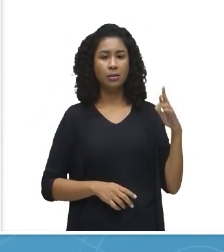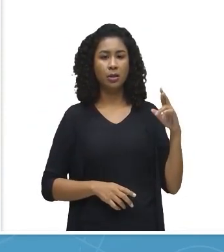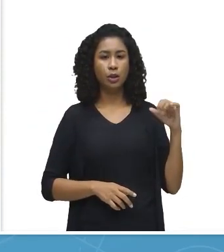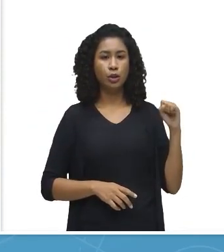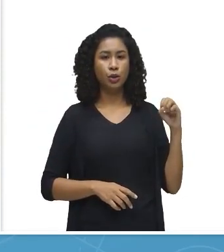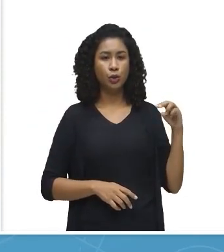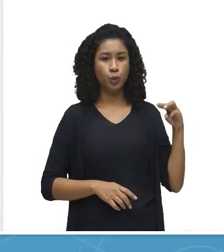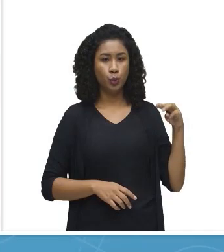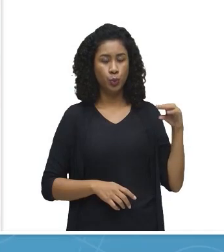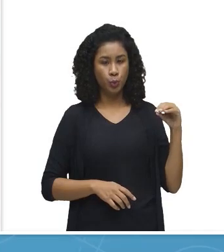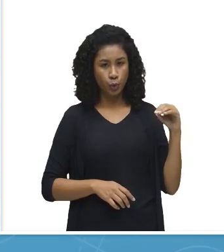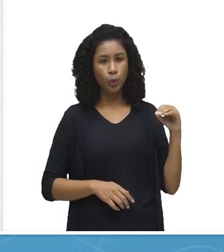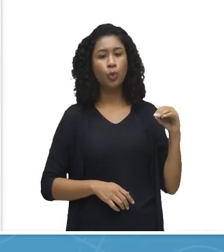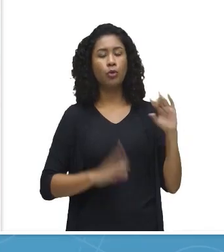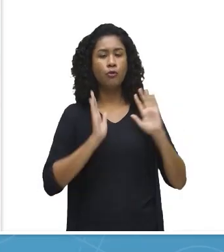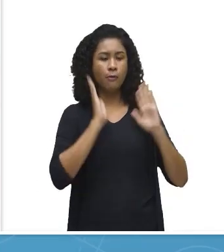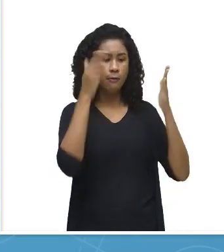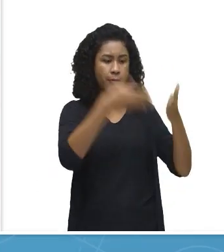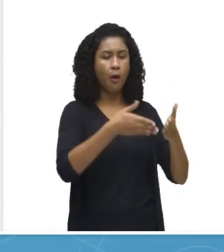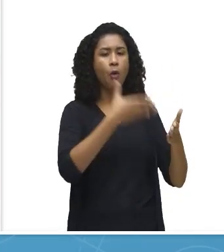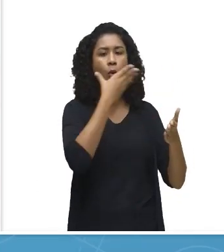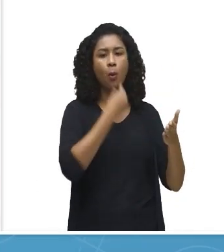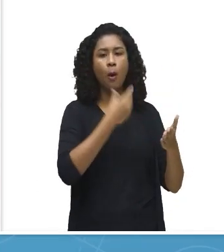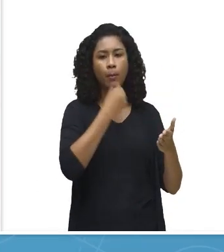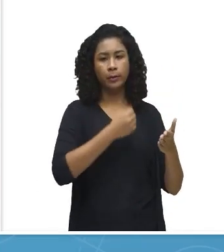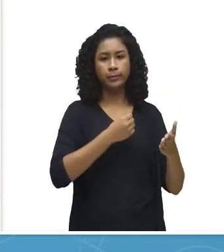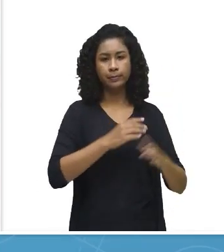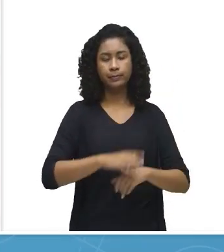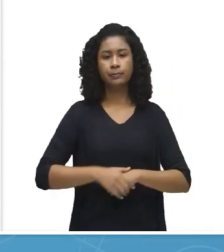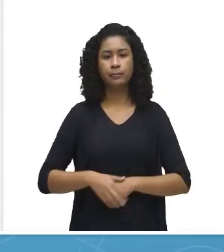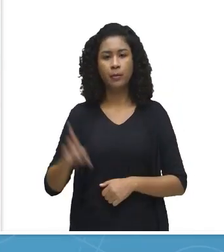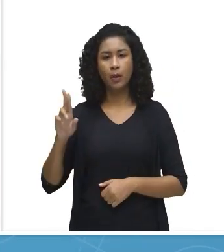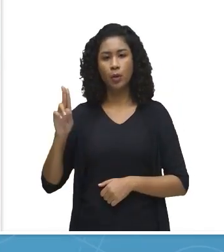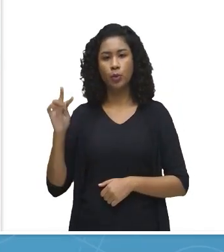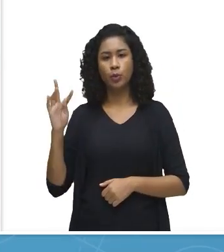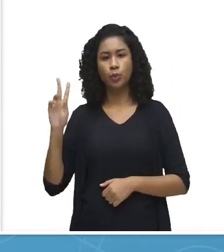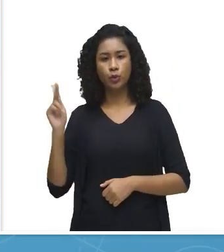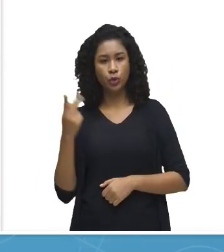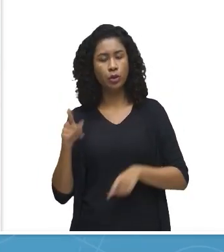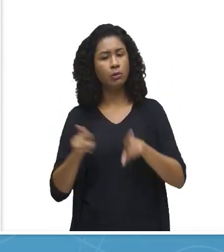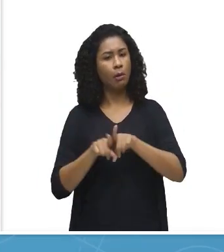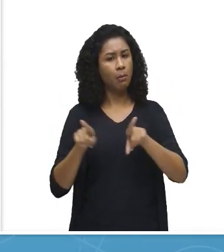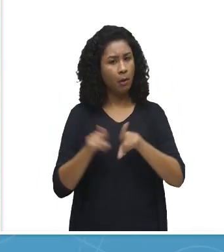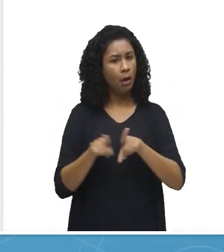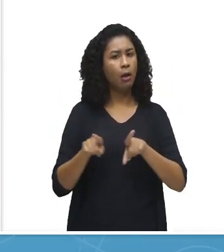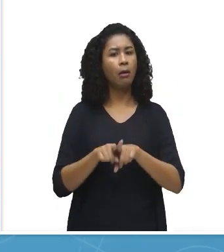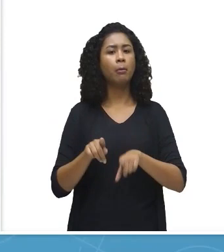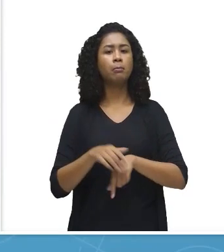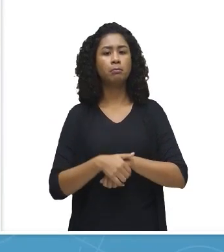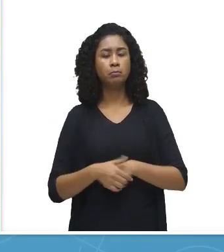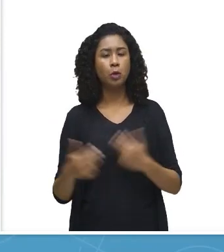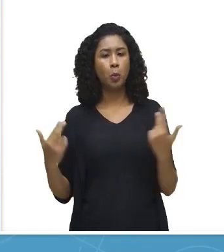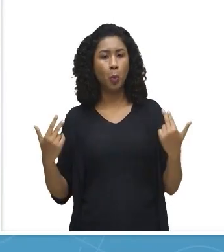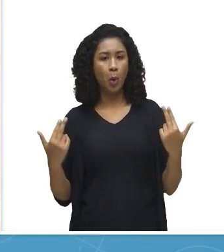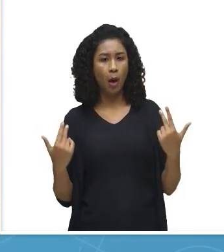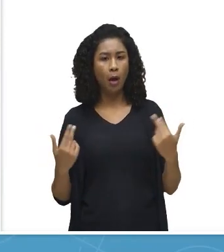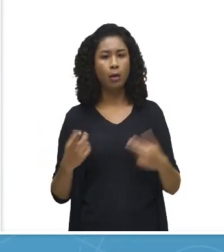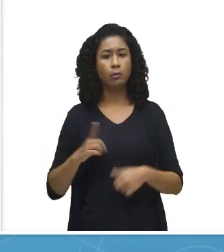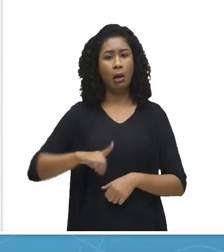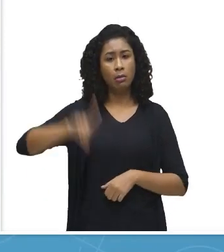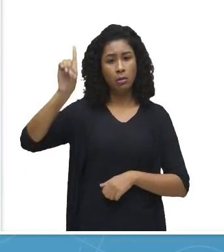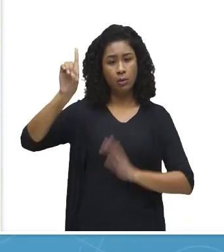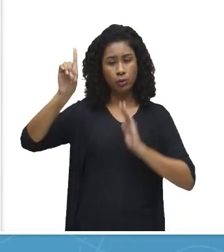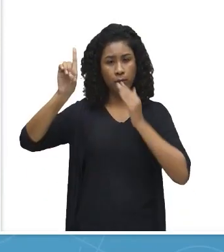desse paradigma, né? A Ruth Sanches também coloca dessa maneira, né? Deus no centro de